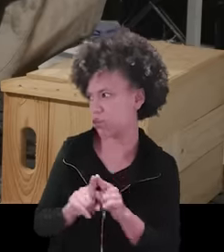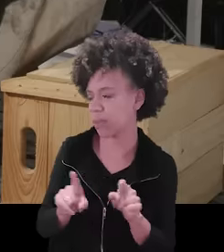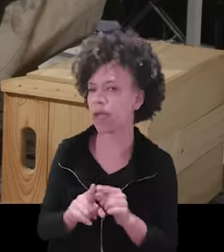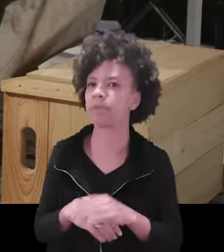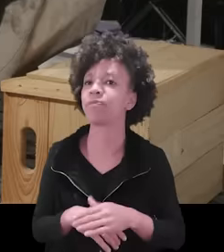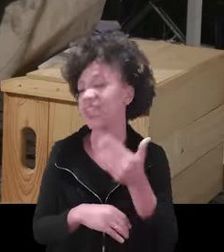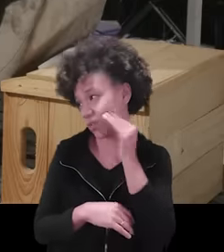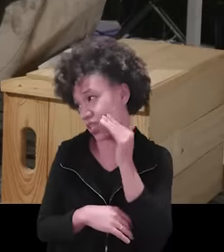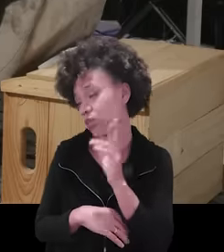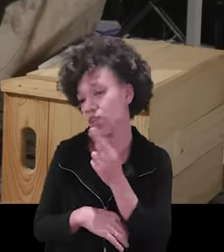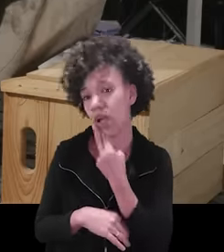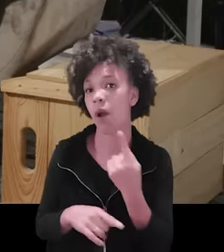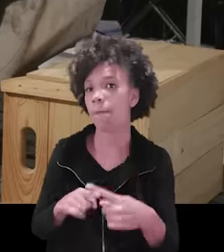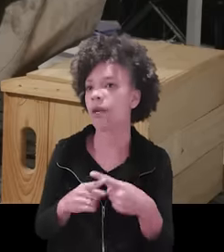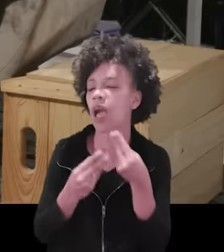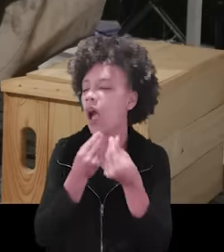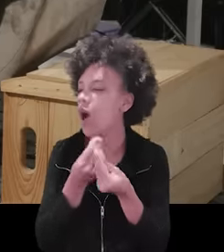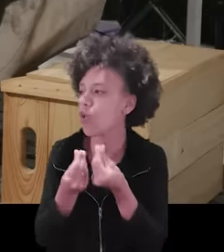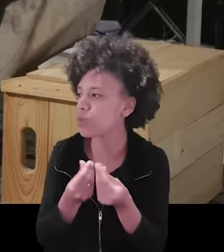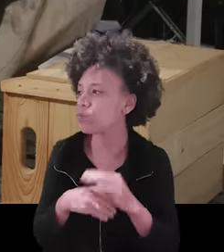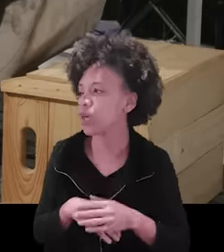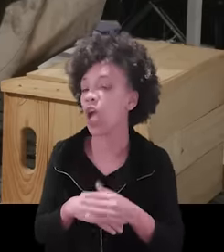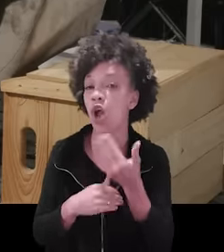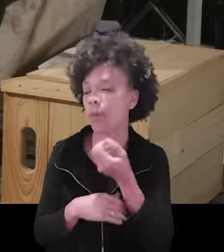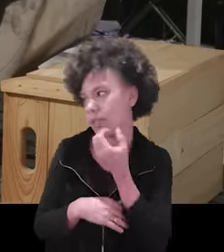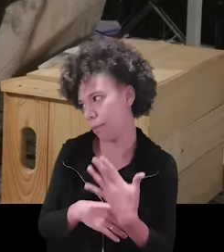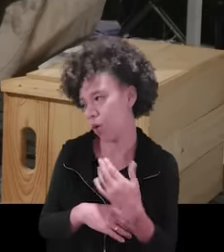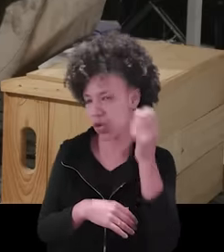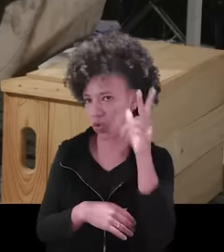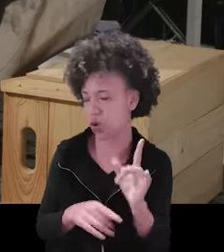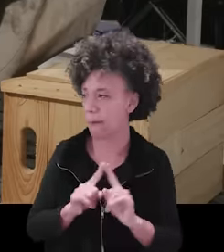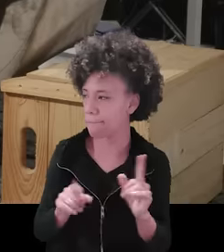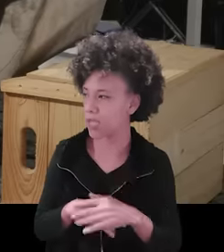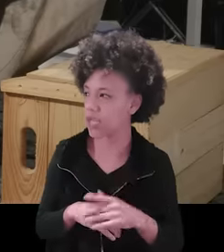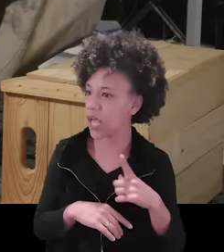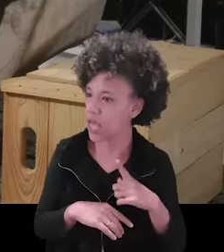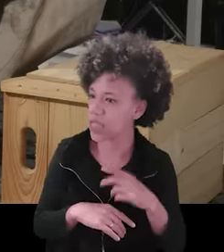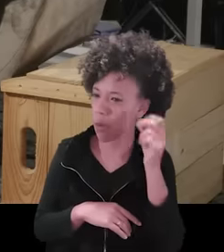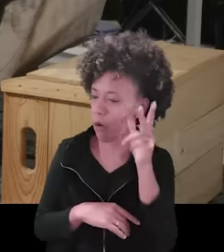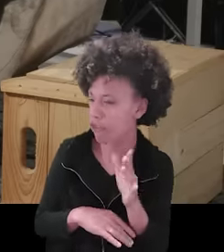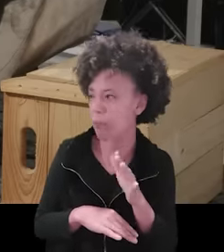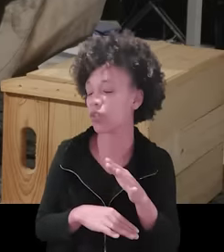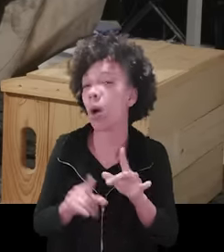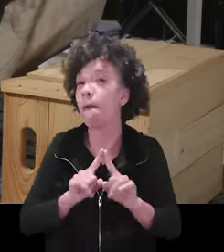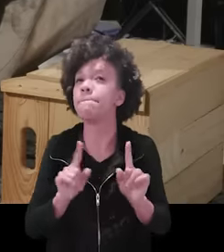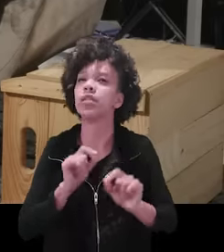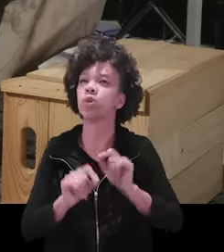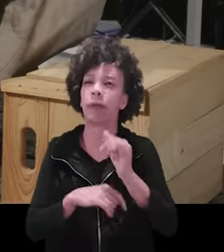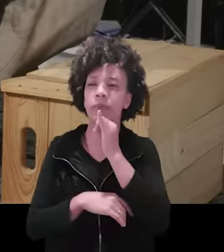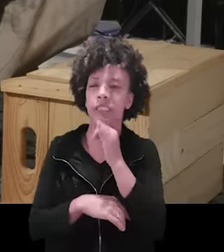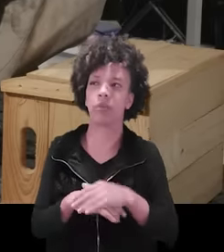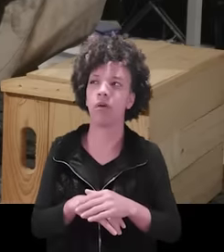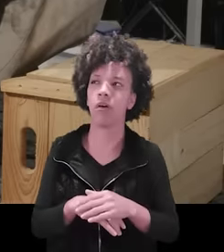brasileiros lá restaurante atentendo porque restaurante tem um Paladar é nós tem comida lá cultura embora tem envolvimento com cultura eu